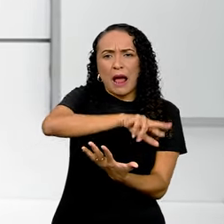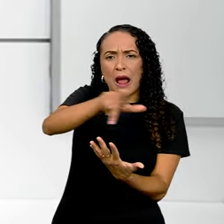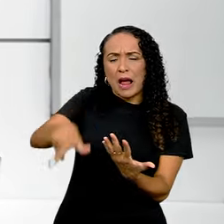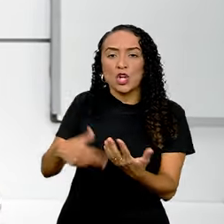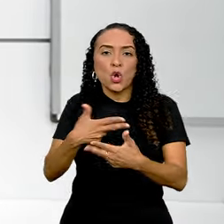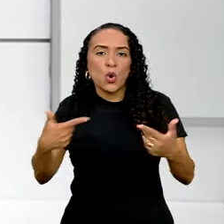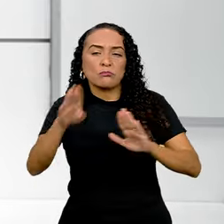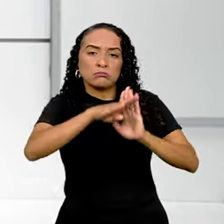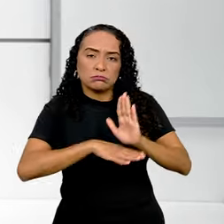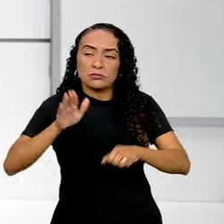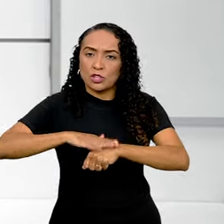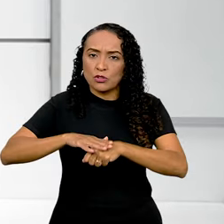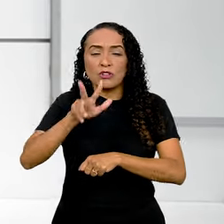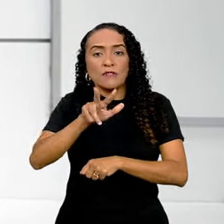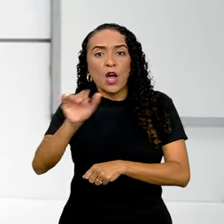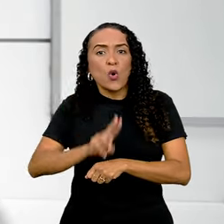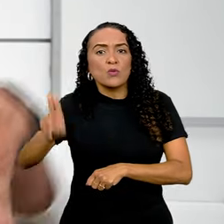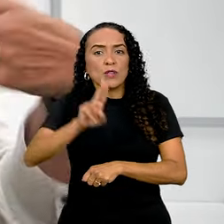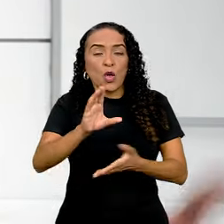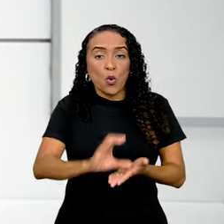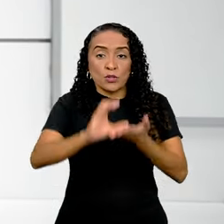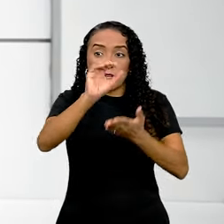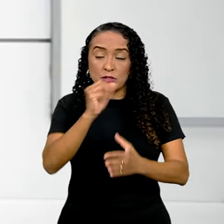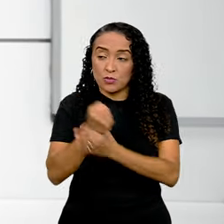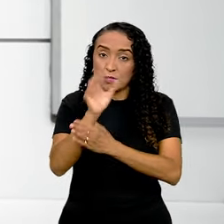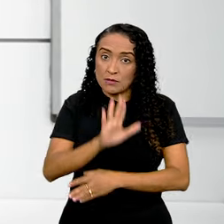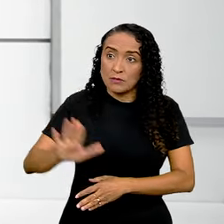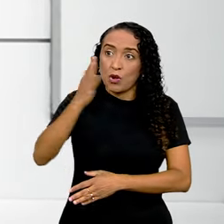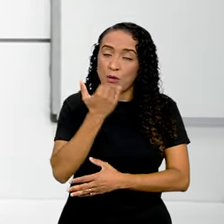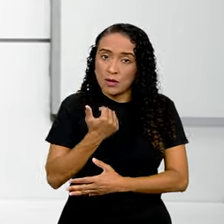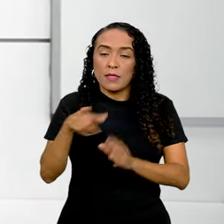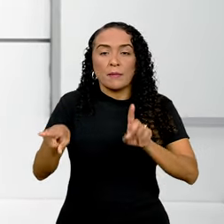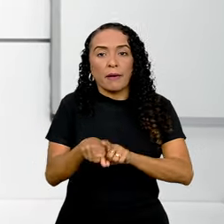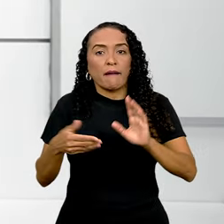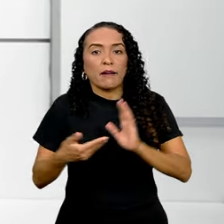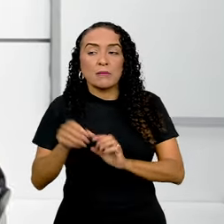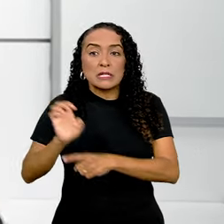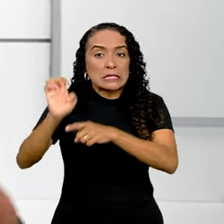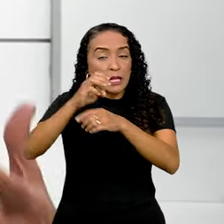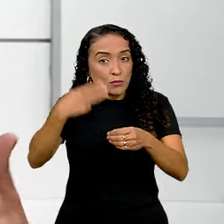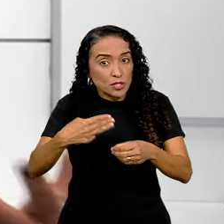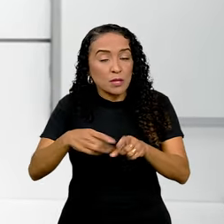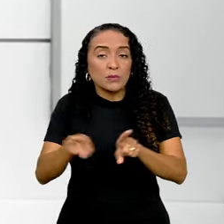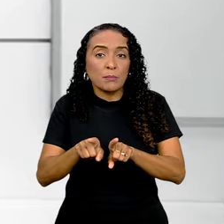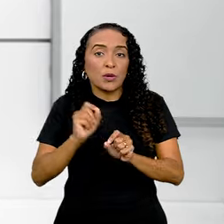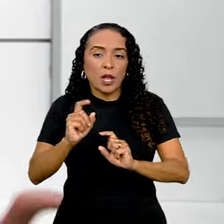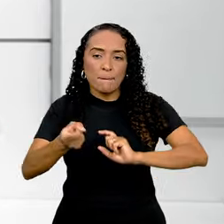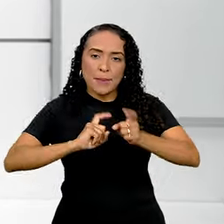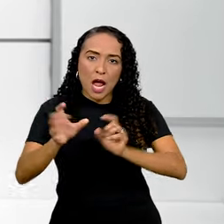enfim um conjunto de programas e ações que vão usar aí os conselhos de segurança alimentar as câmaras de segurança alimentar dos estados e